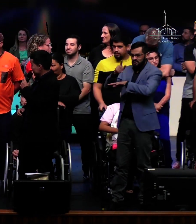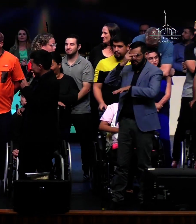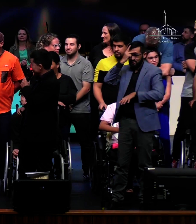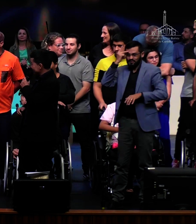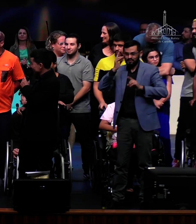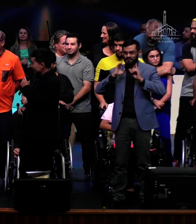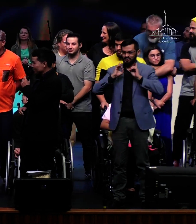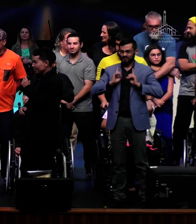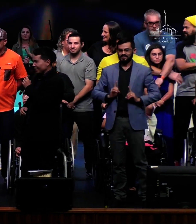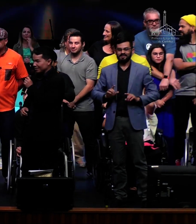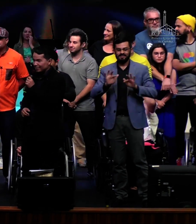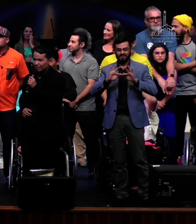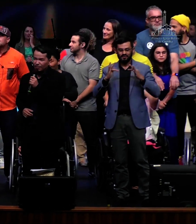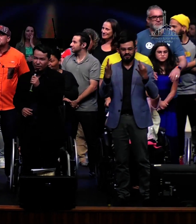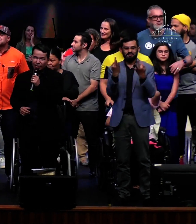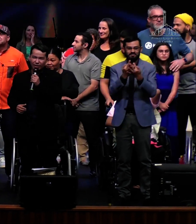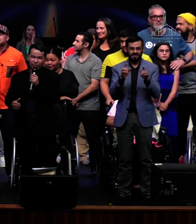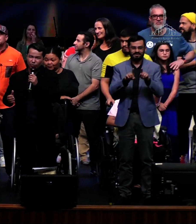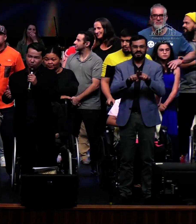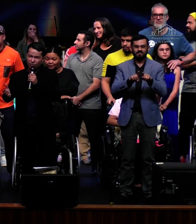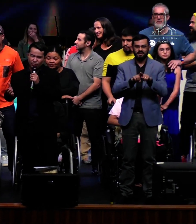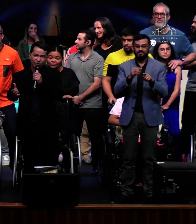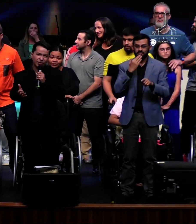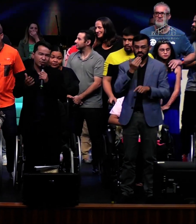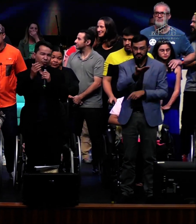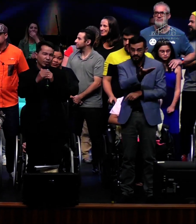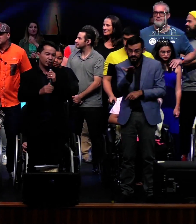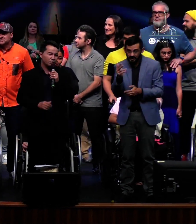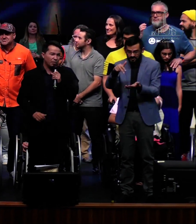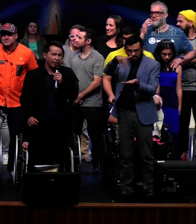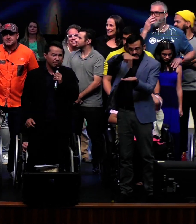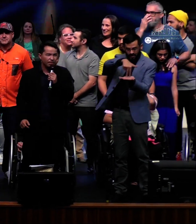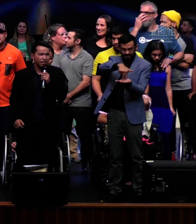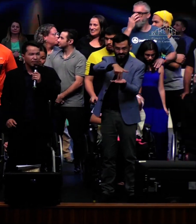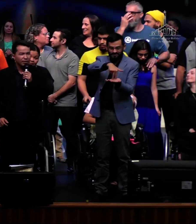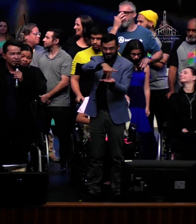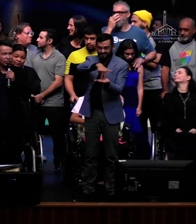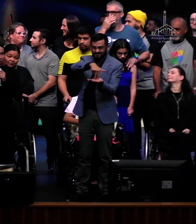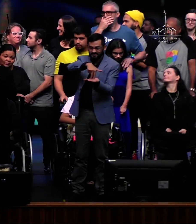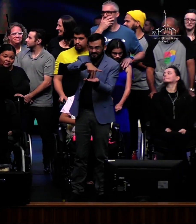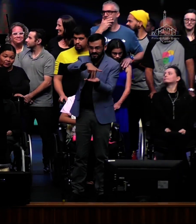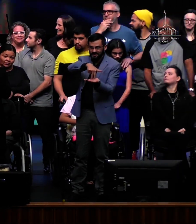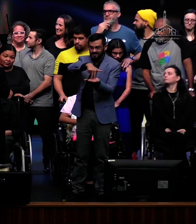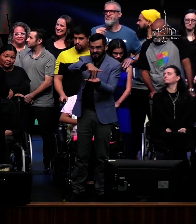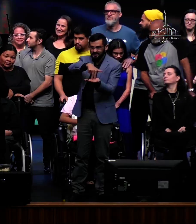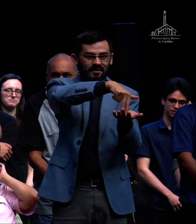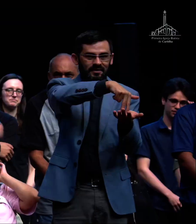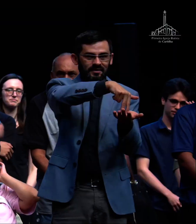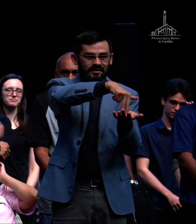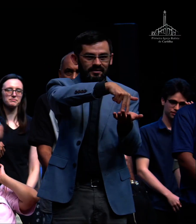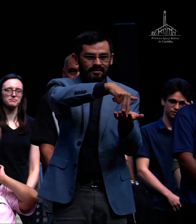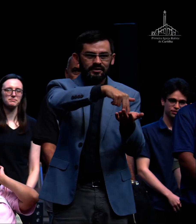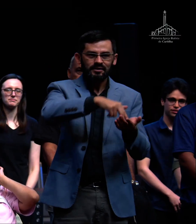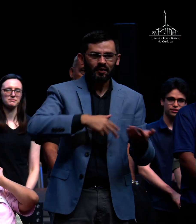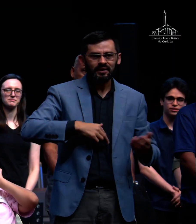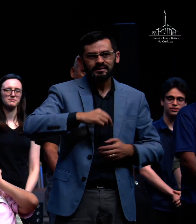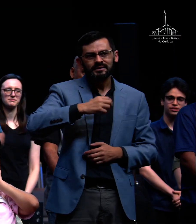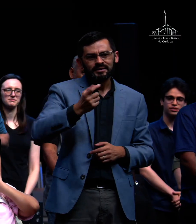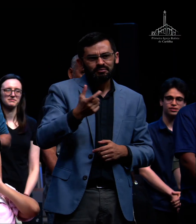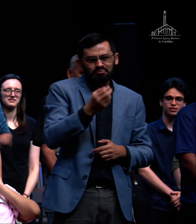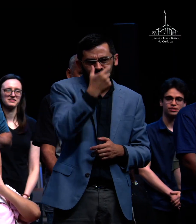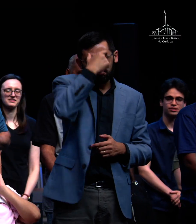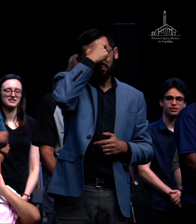com deficiência e seus familiares. Agora eu vou pedir para você se colocar de pé. E eu quero que você fique com essa cena na sua